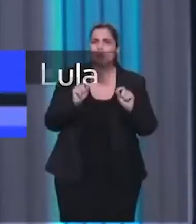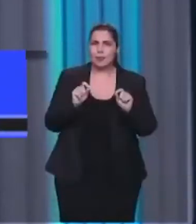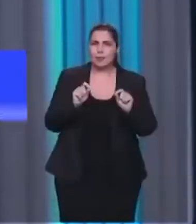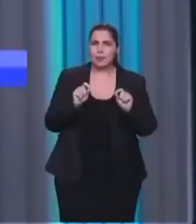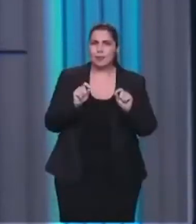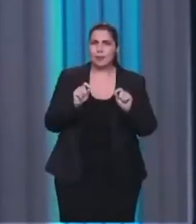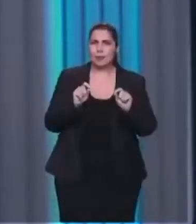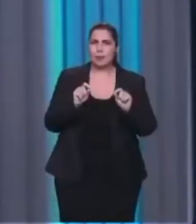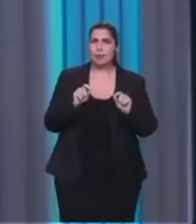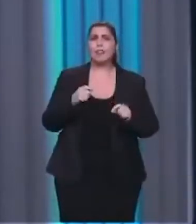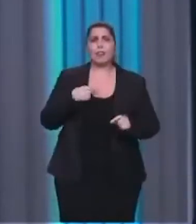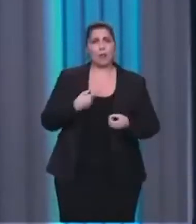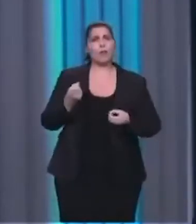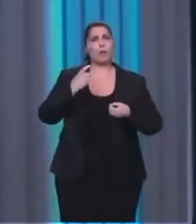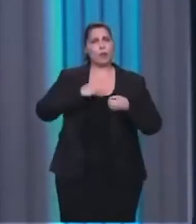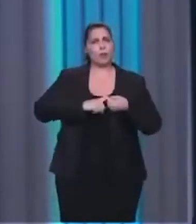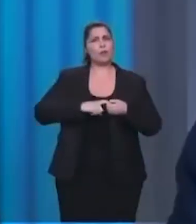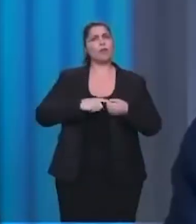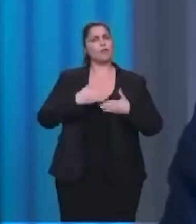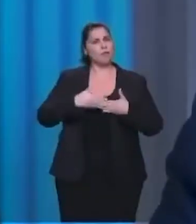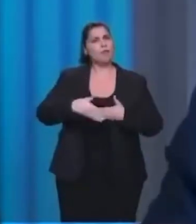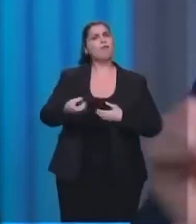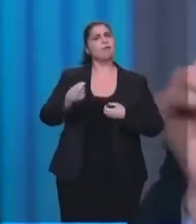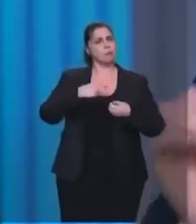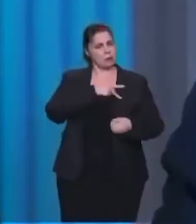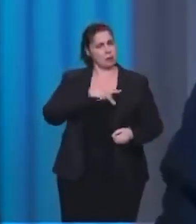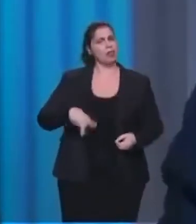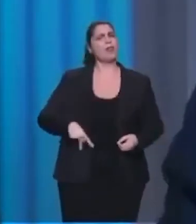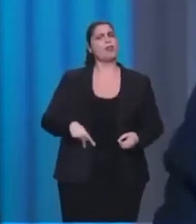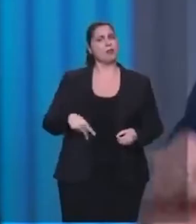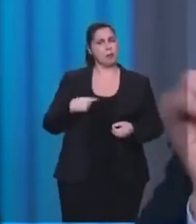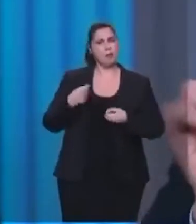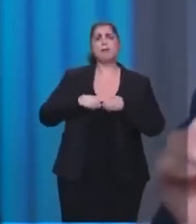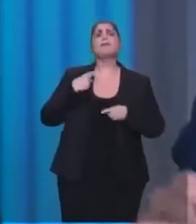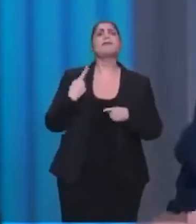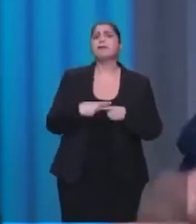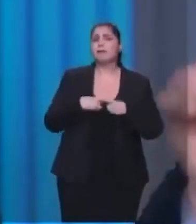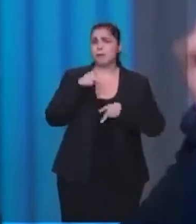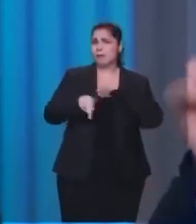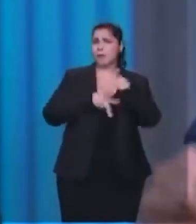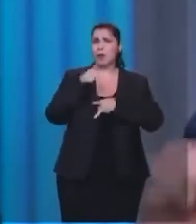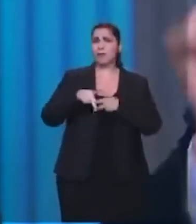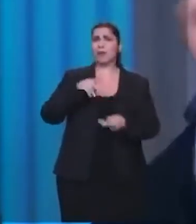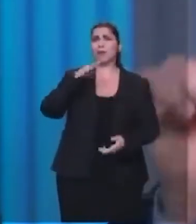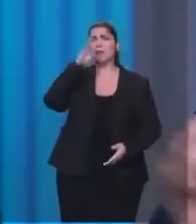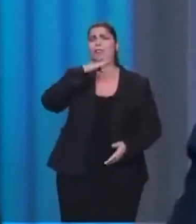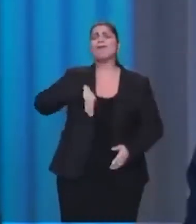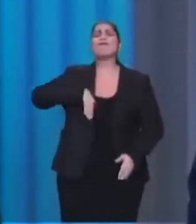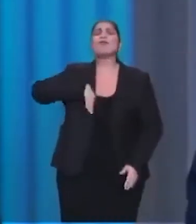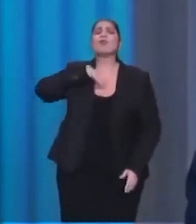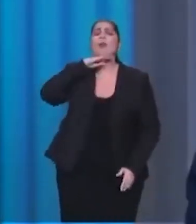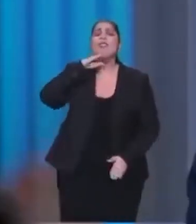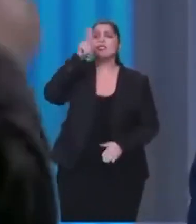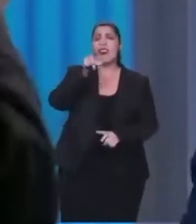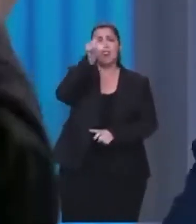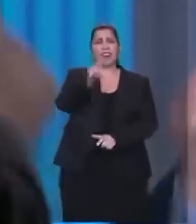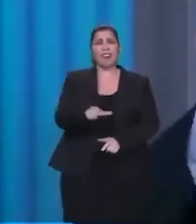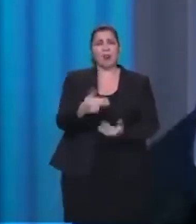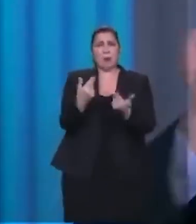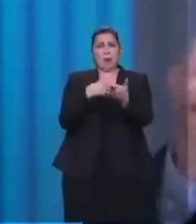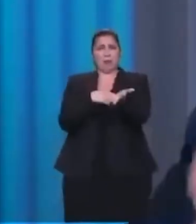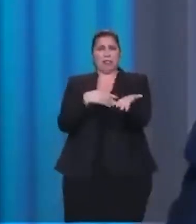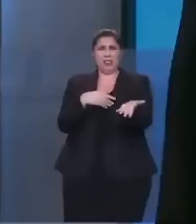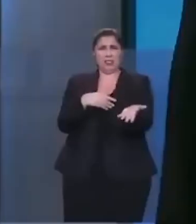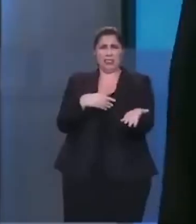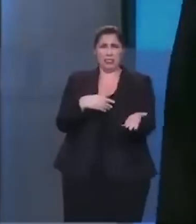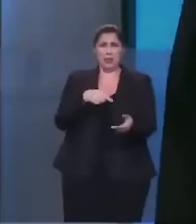ser presidente da República. Não. Sabe por quê? Porque o povo brasileiro está cansado de gente da sua espécie. Da sua espécie? De